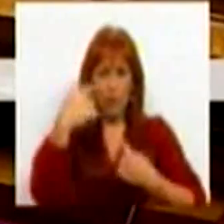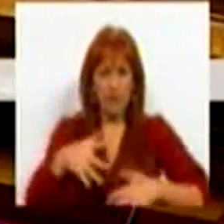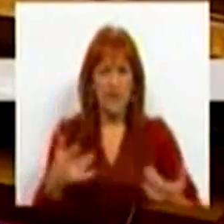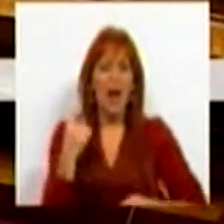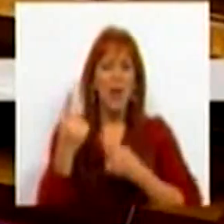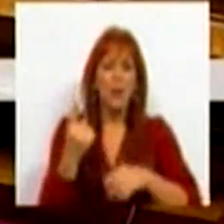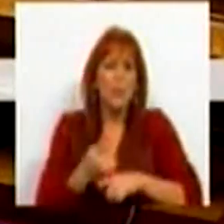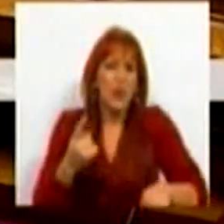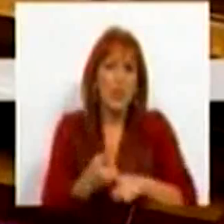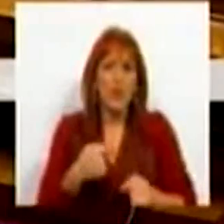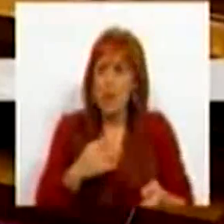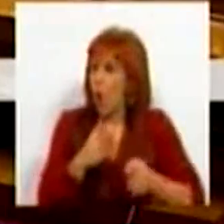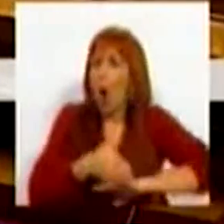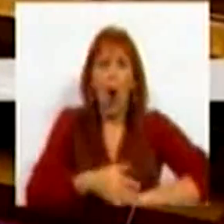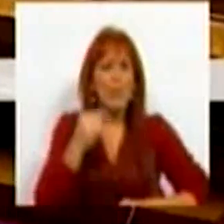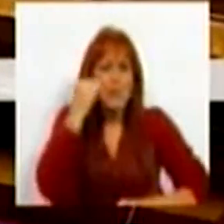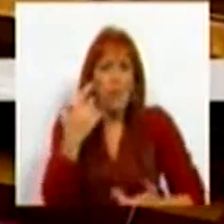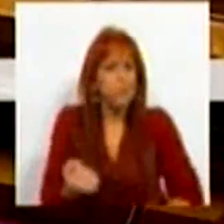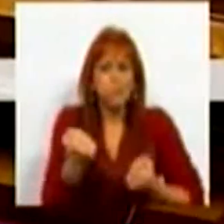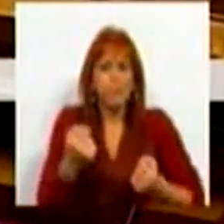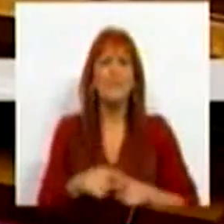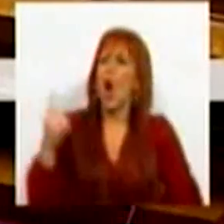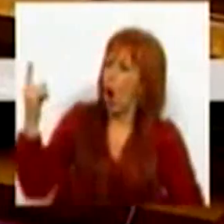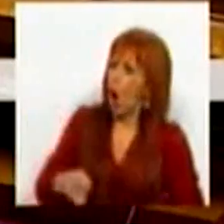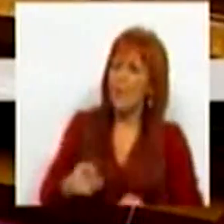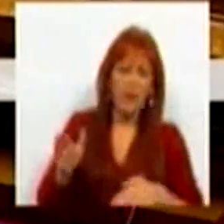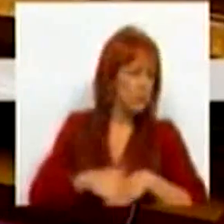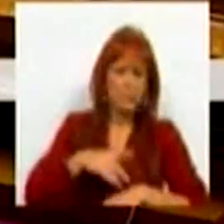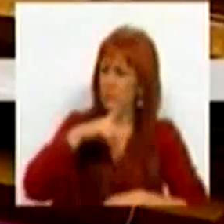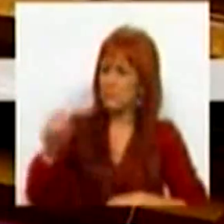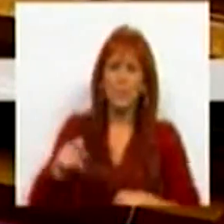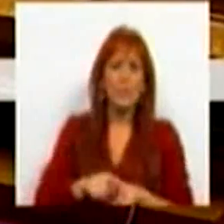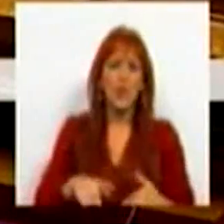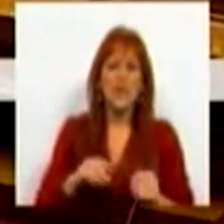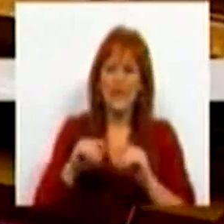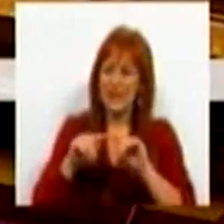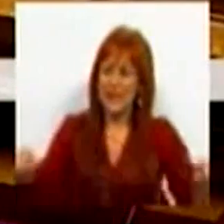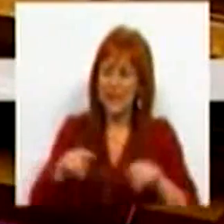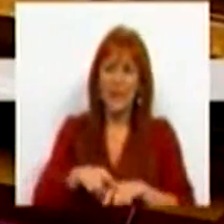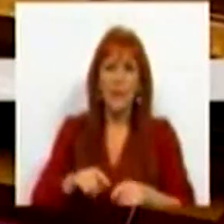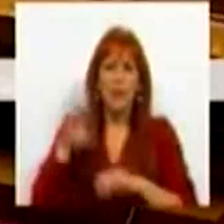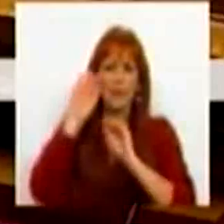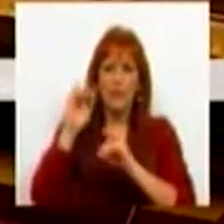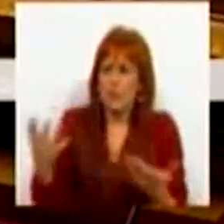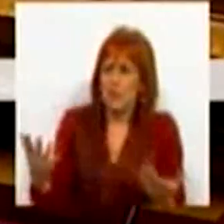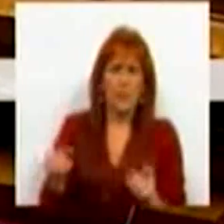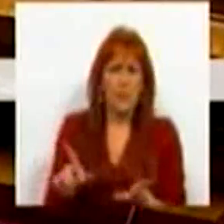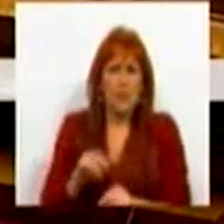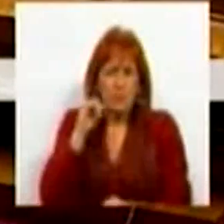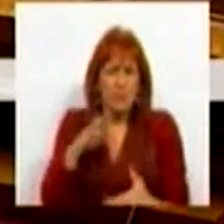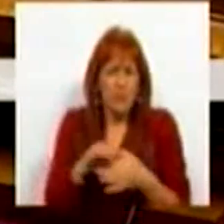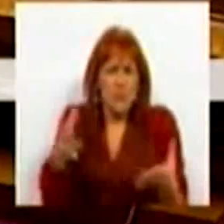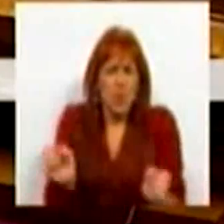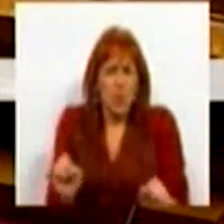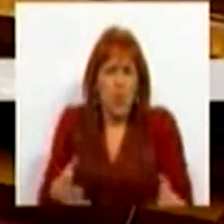e por alguma razão não acedam a uma especialidade, são obrigados a abandonar esse ciclo de formação, o que evidentemente não faz